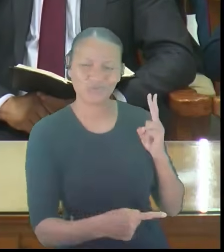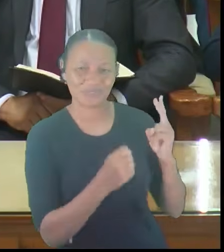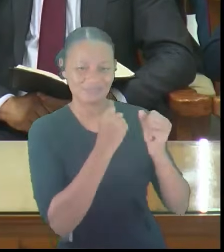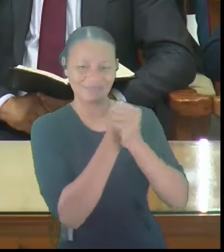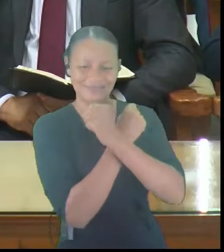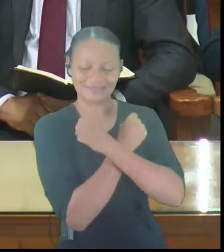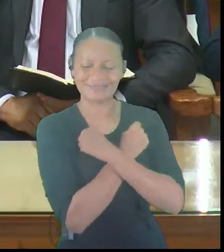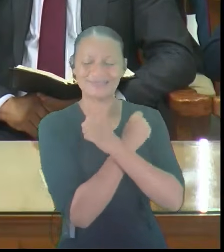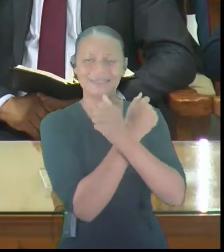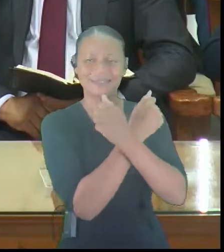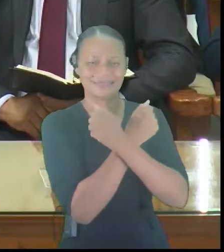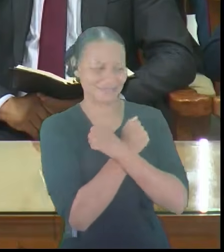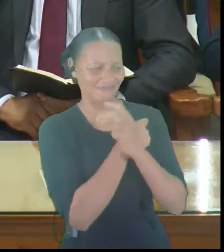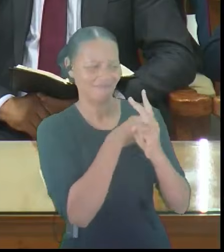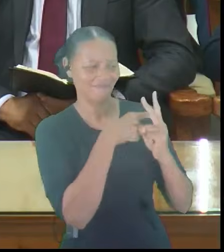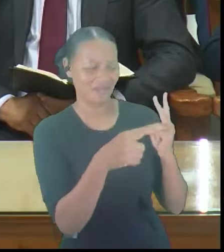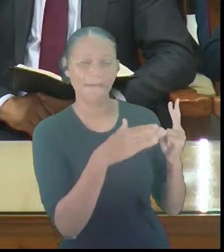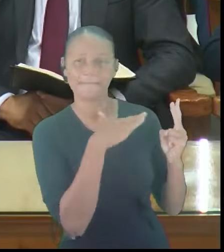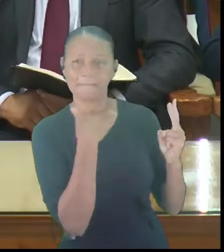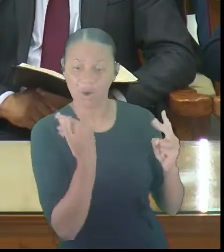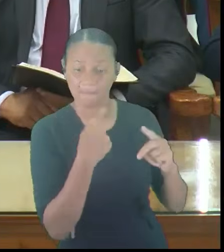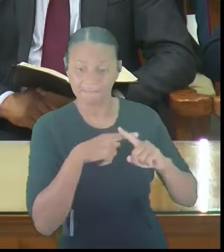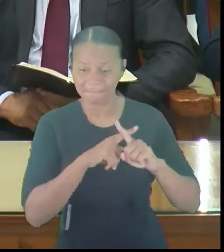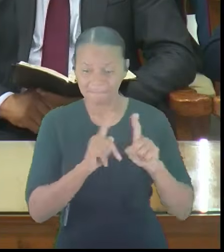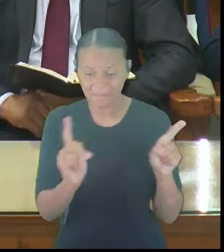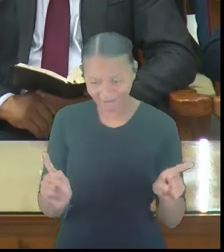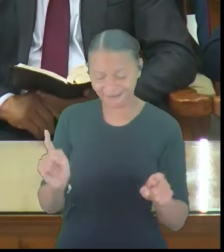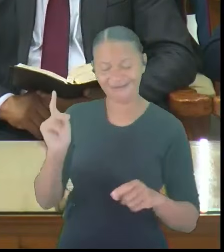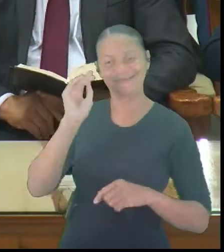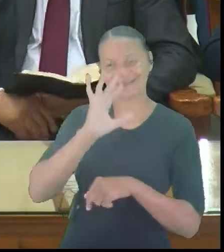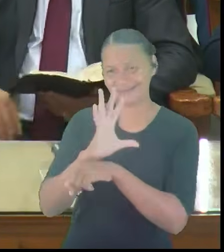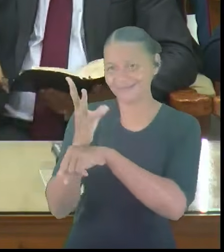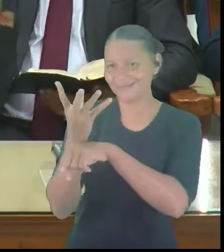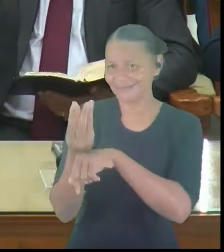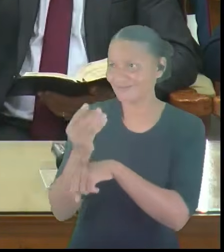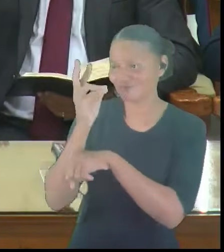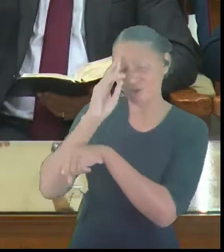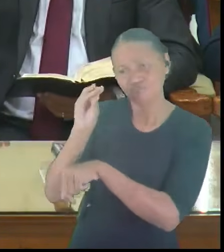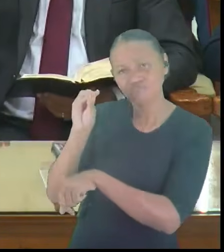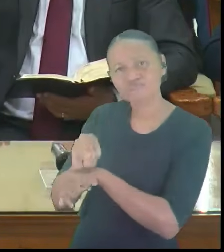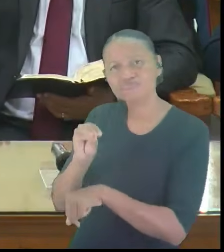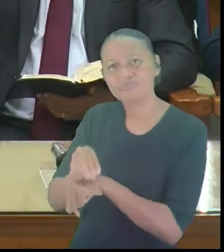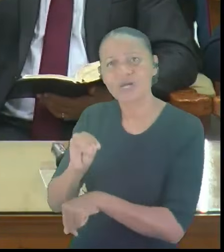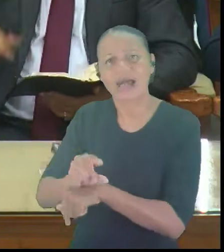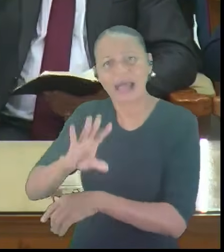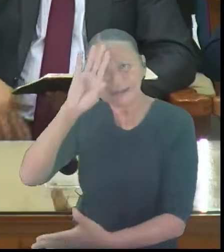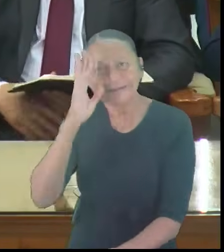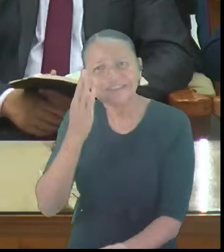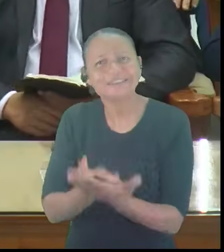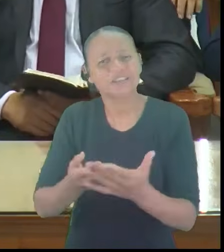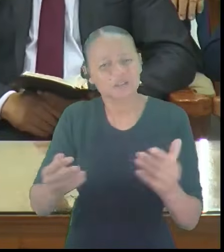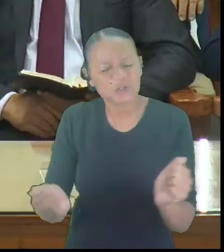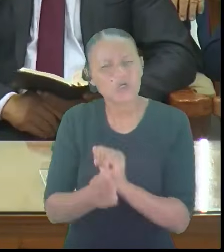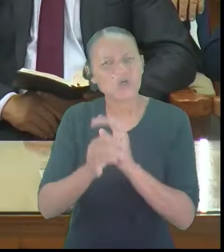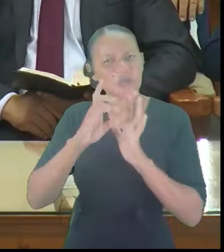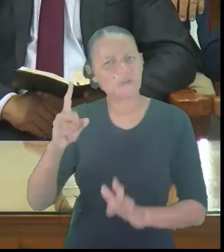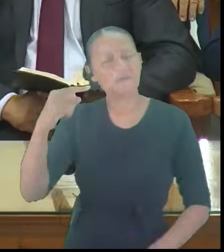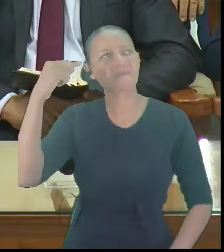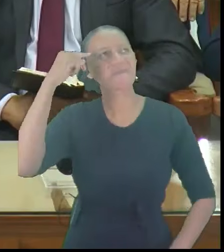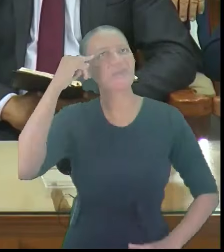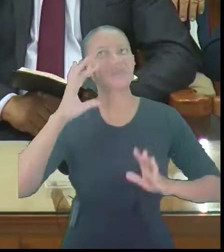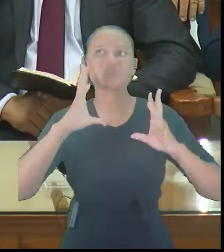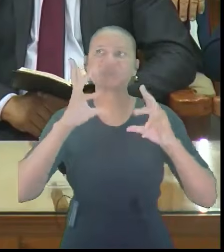Deus vai cuidar da sua igreja. Quem acredita, dê um glória a Deus. Não pense que tudo